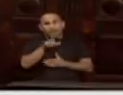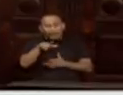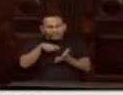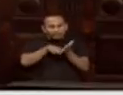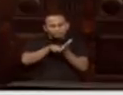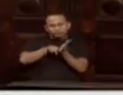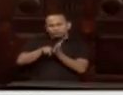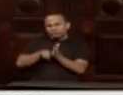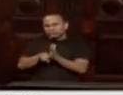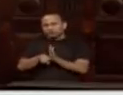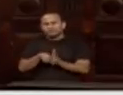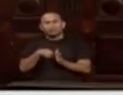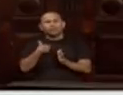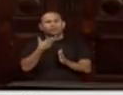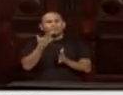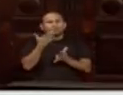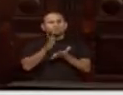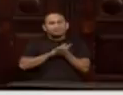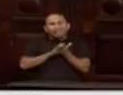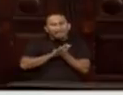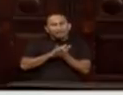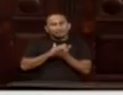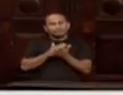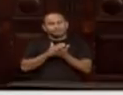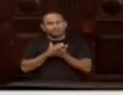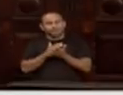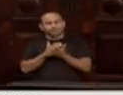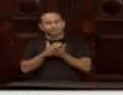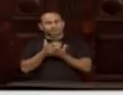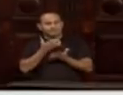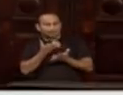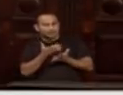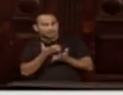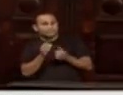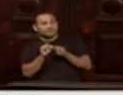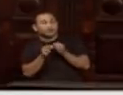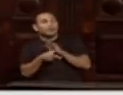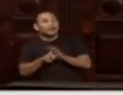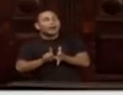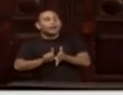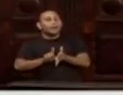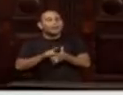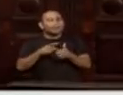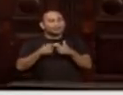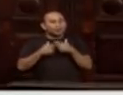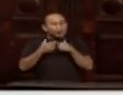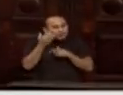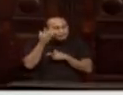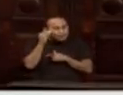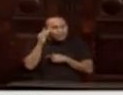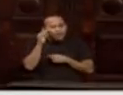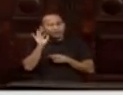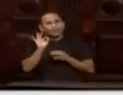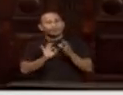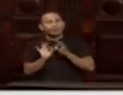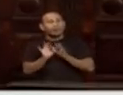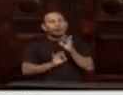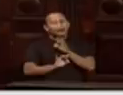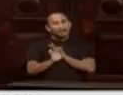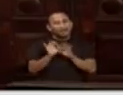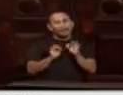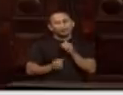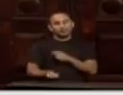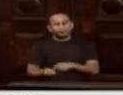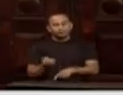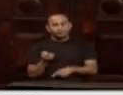investigação que hoje tem curta programado para dezembro anteciparam porque entenderam que esse programa no golpe a não era